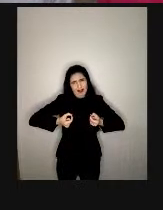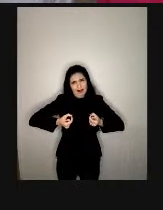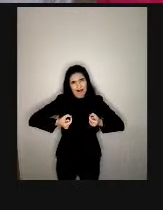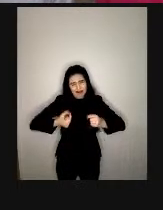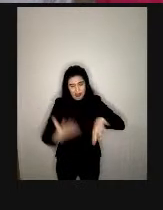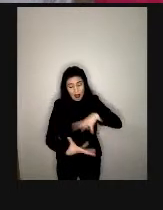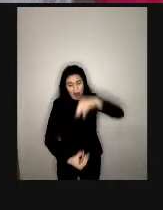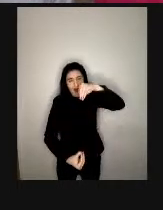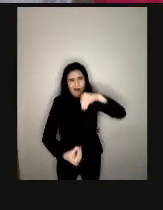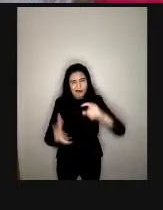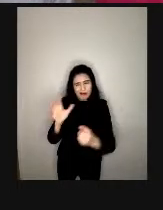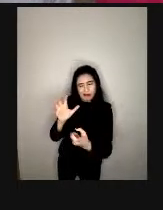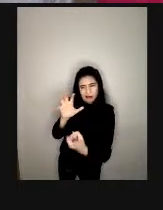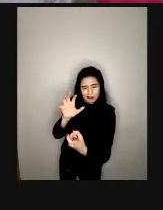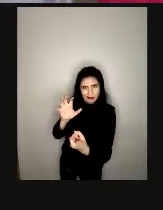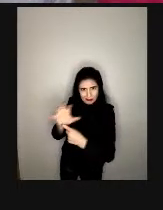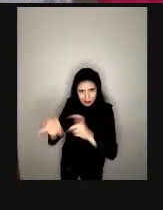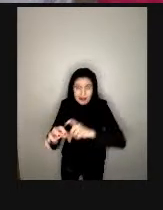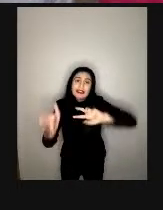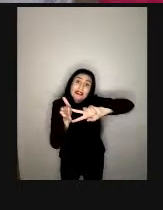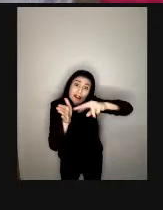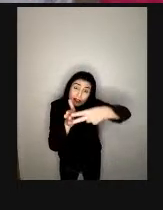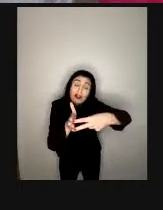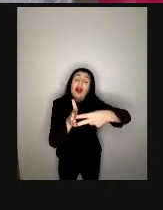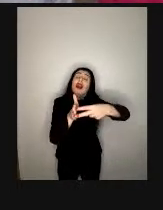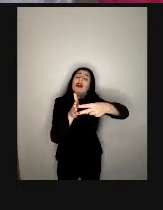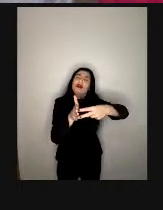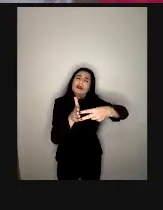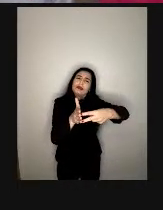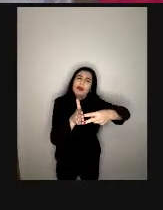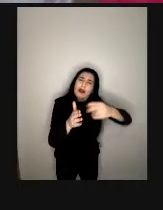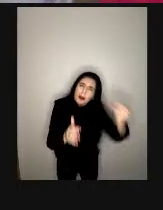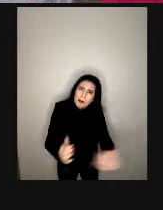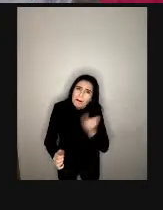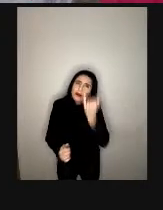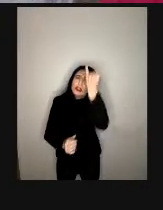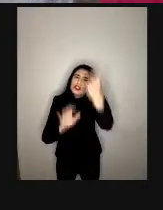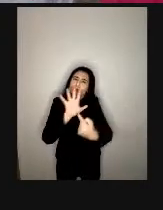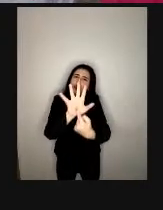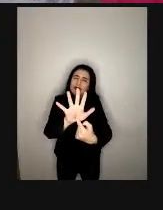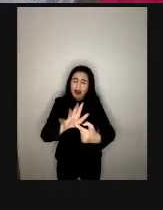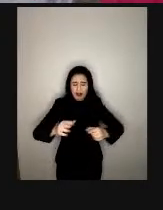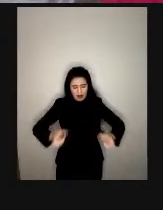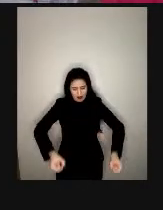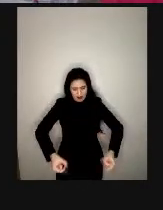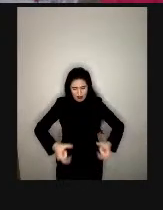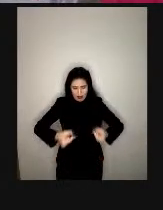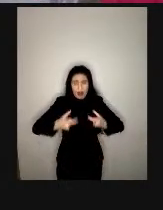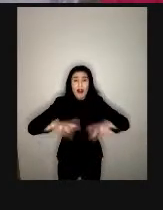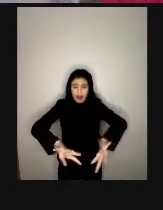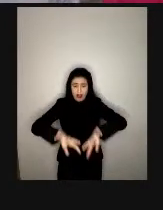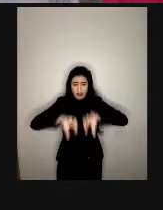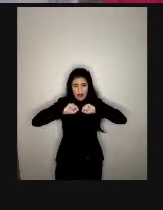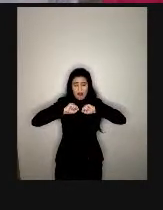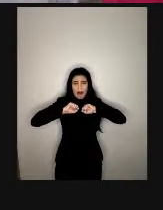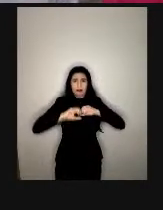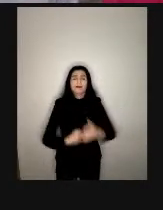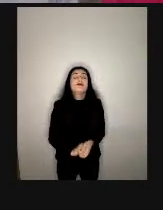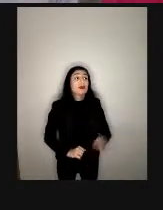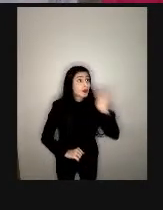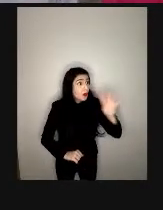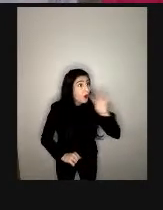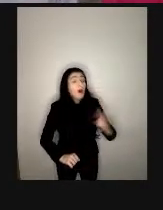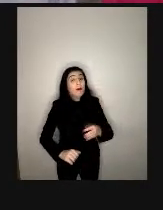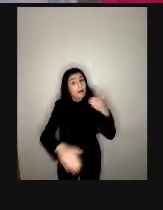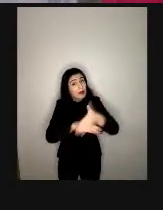difícil para elas viver tudo aquilo, e foi muito recompensador elas poderem participar desse projeto. E assim a